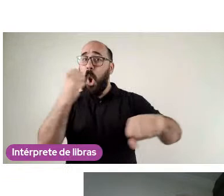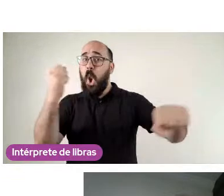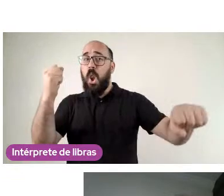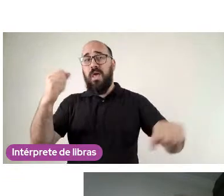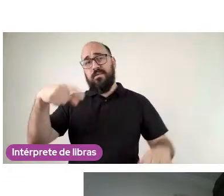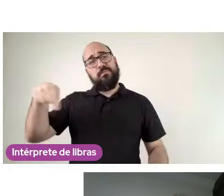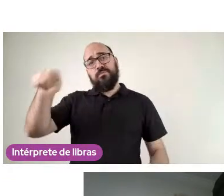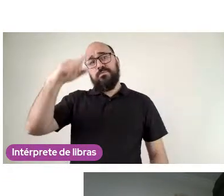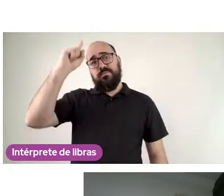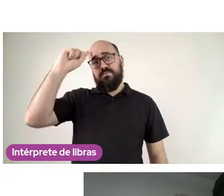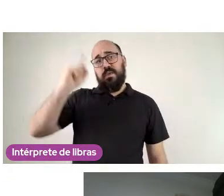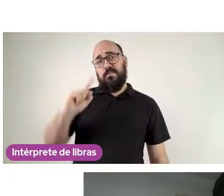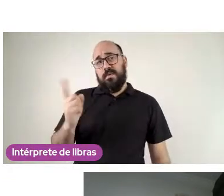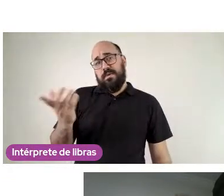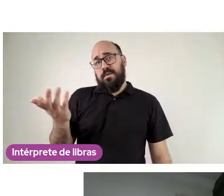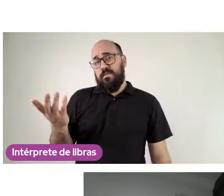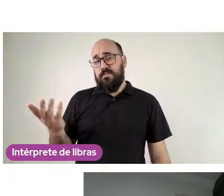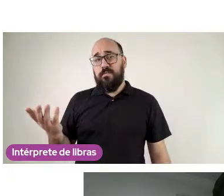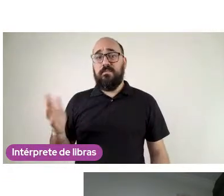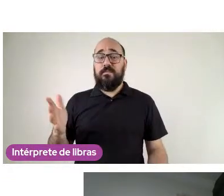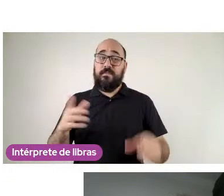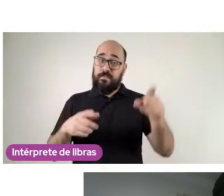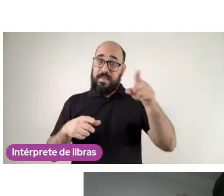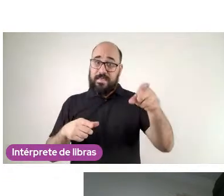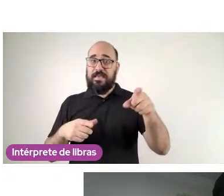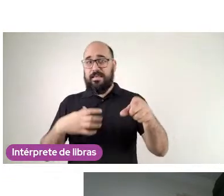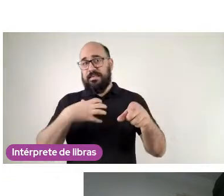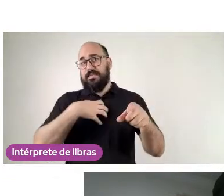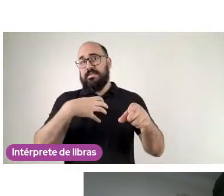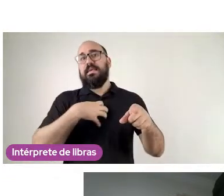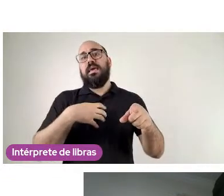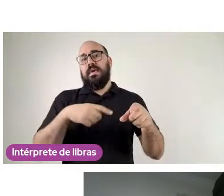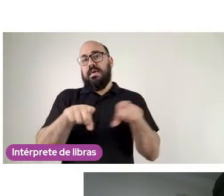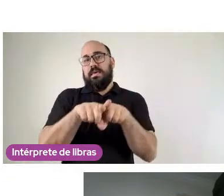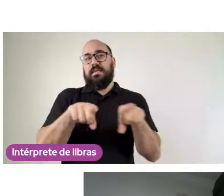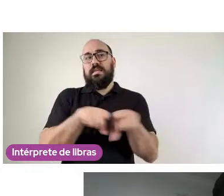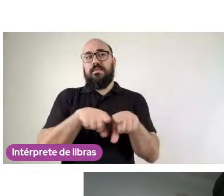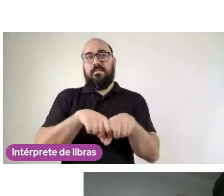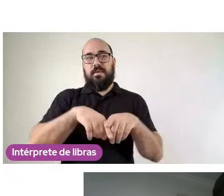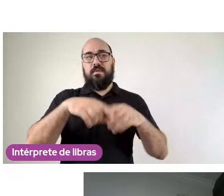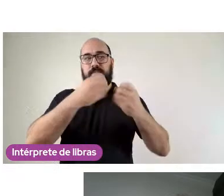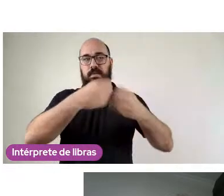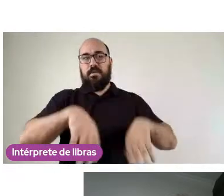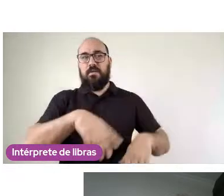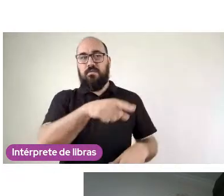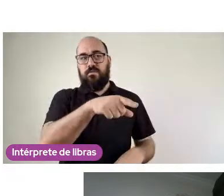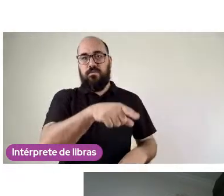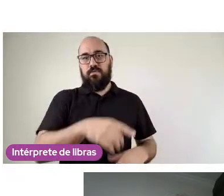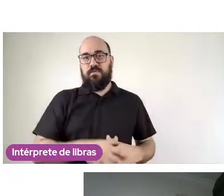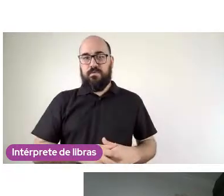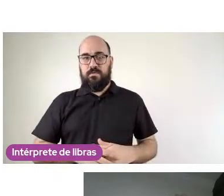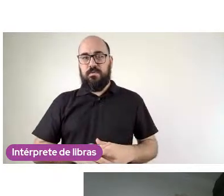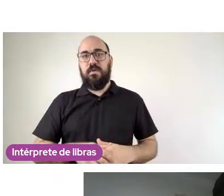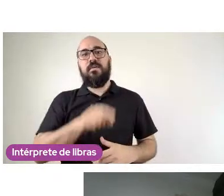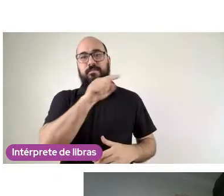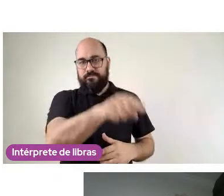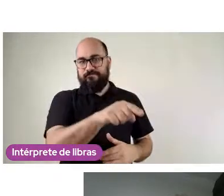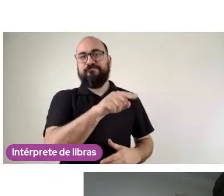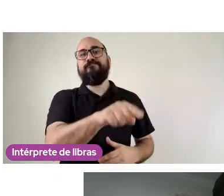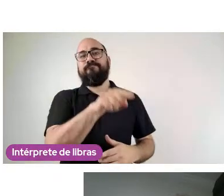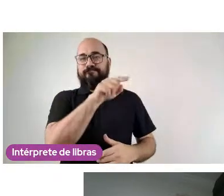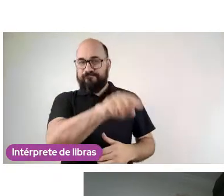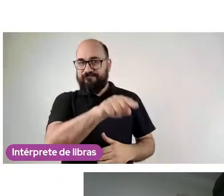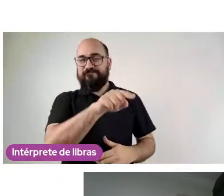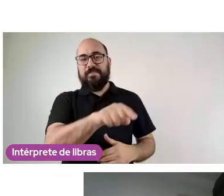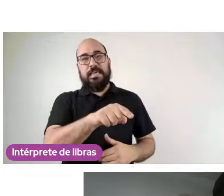mais silenciosa, mas também é impactado. E eu acho que falta essa, como você disse, né, essa cultura, né, de entender